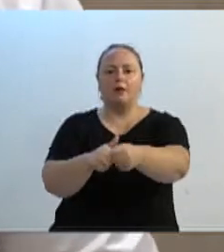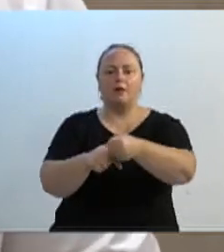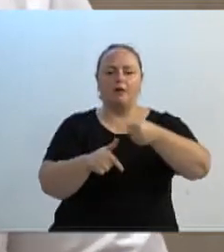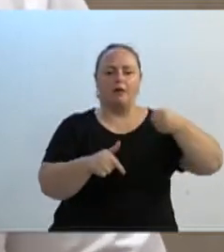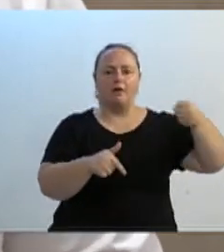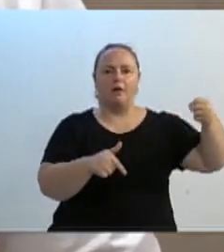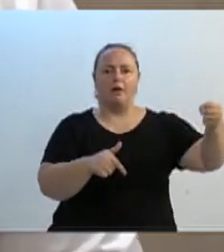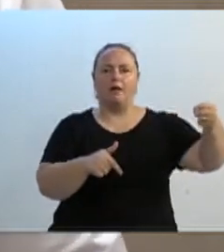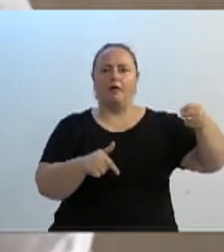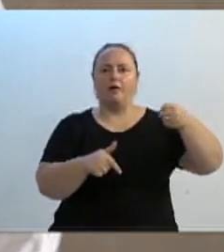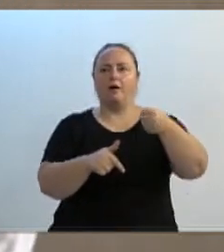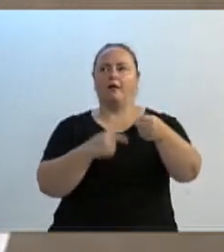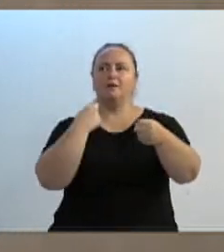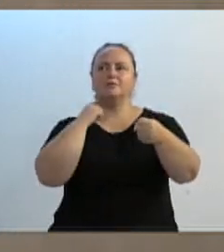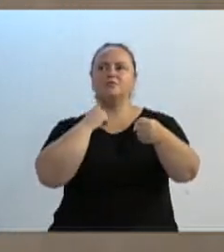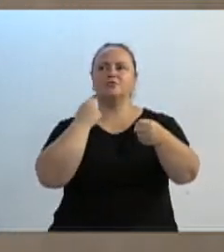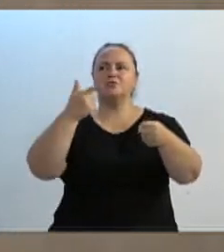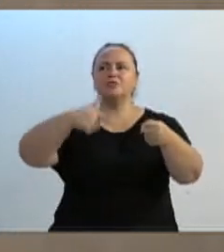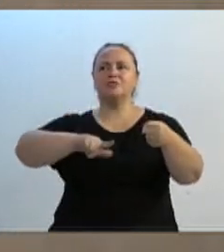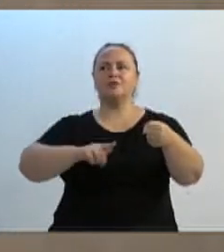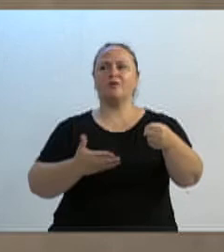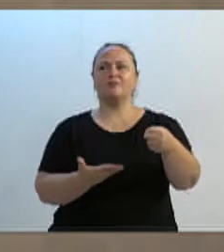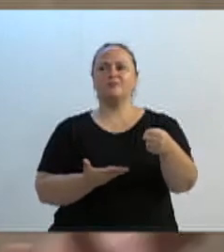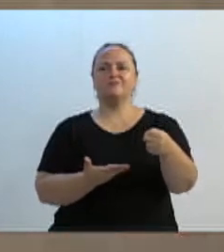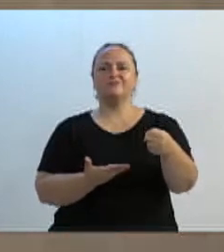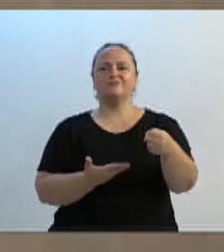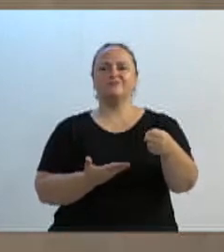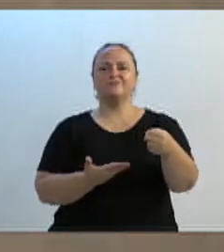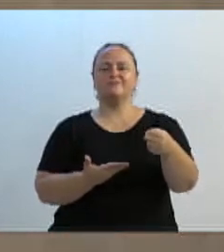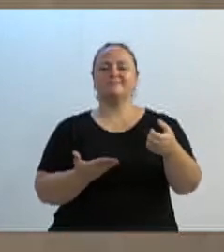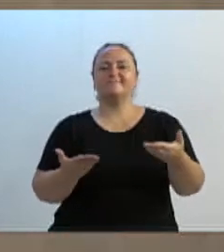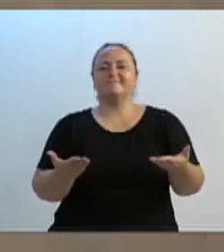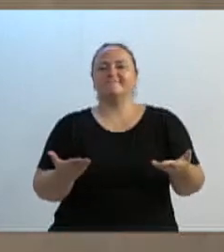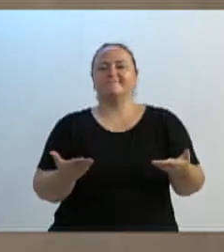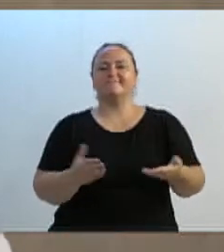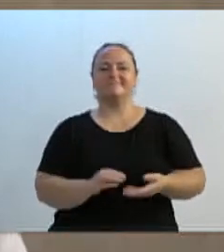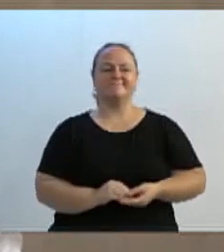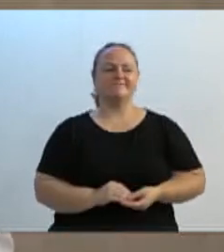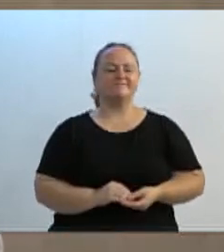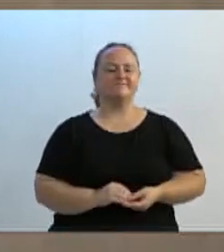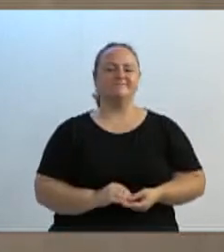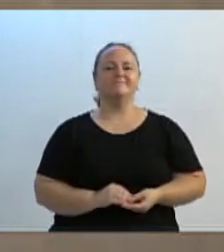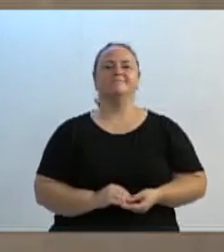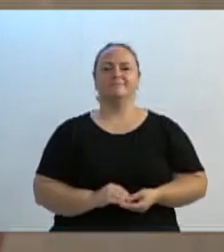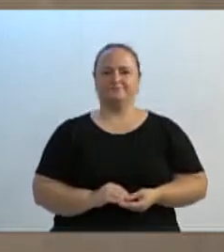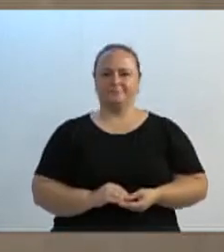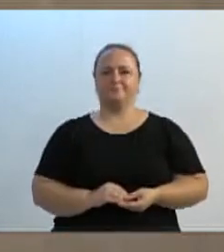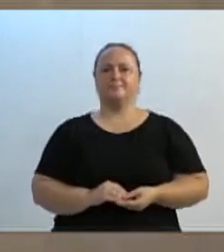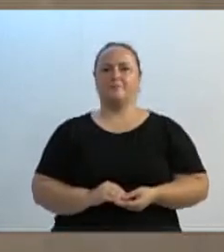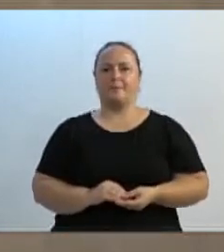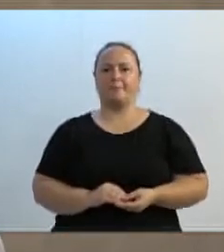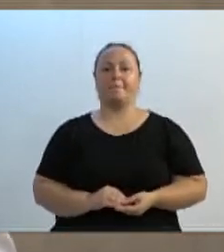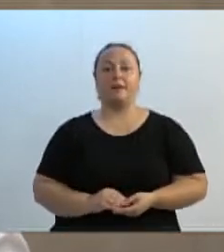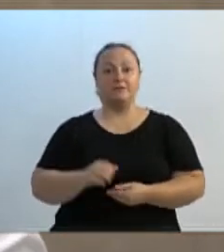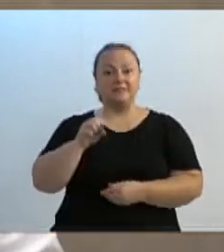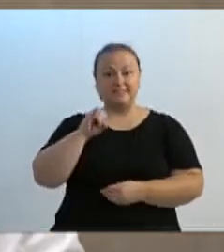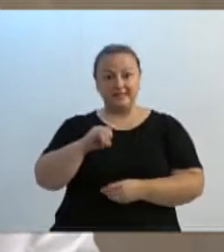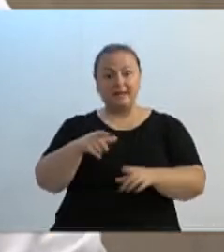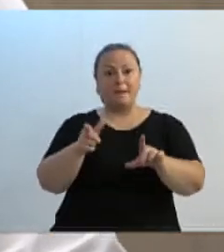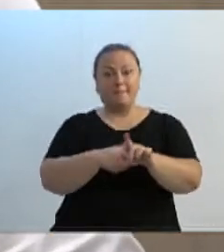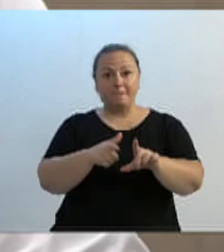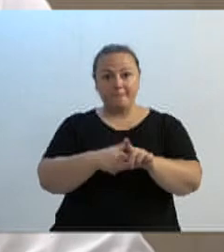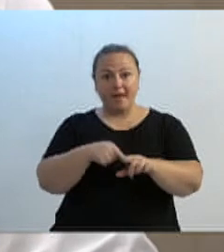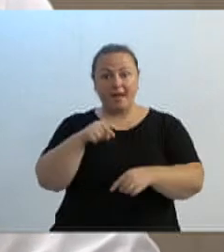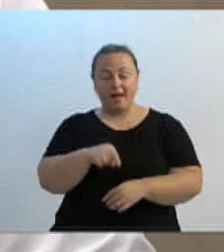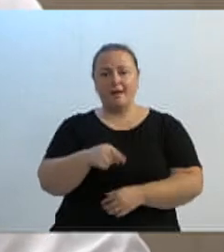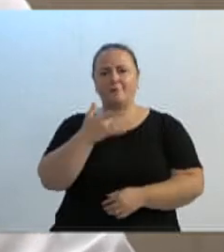que tocar ainda no registro, depois da mão lavada, e aí você sai. Então, com o pé, não tem esse desgaste. Aproveitando